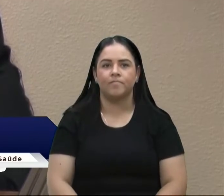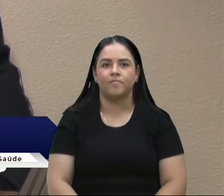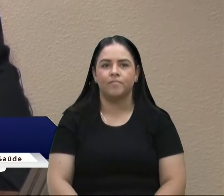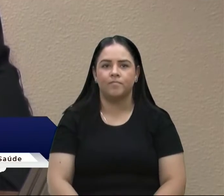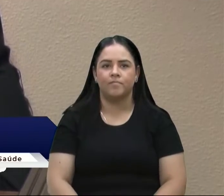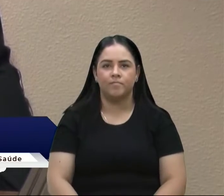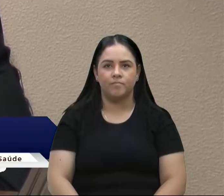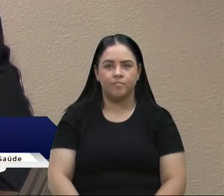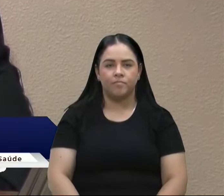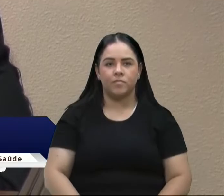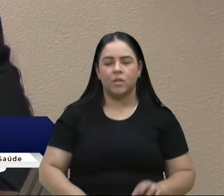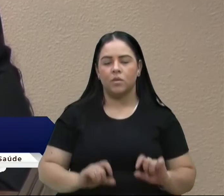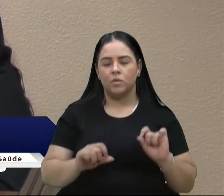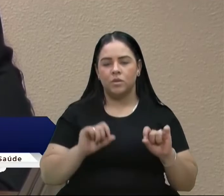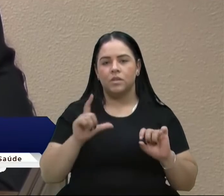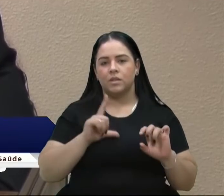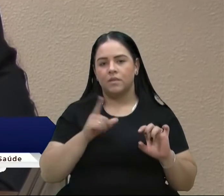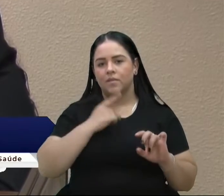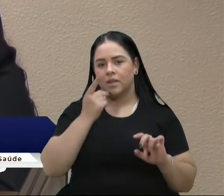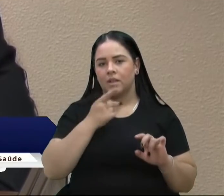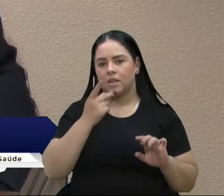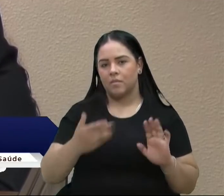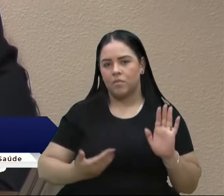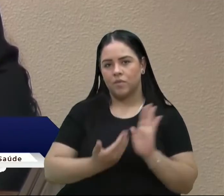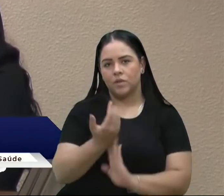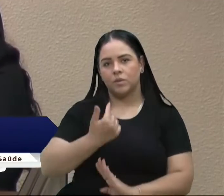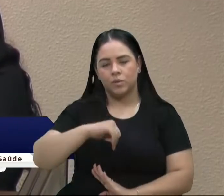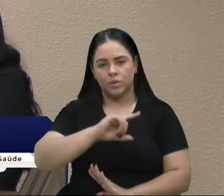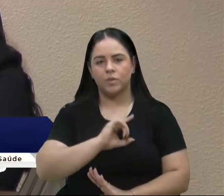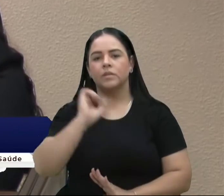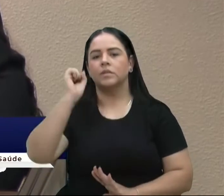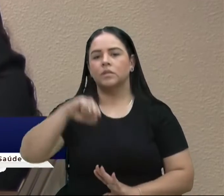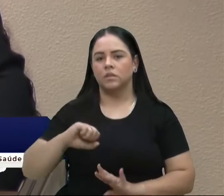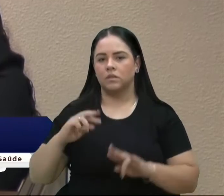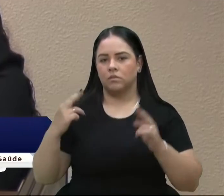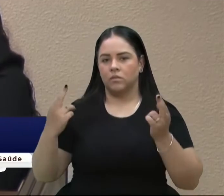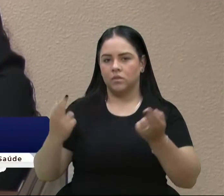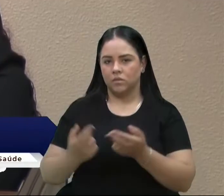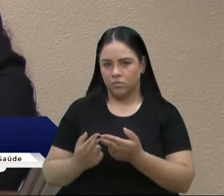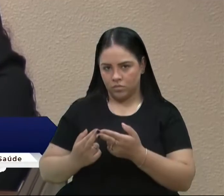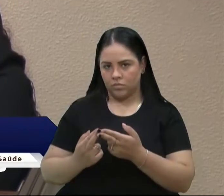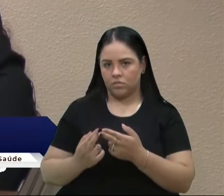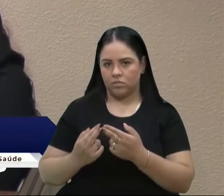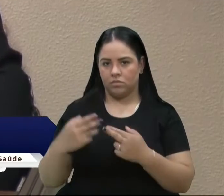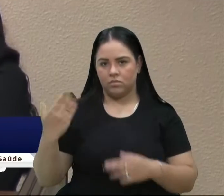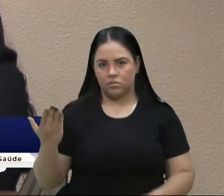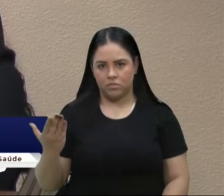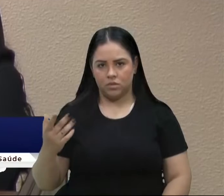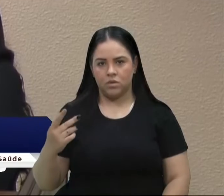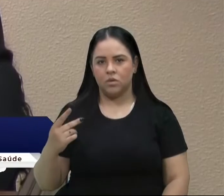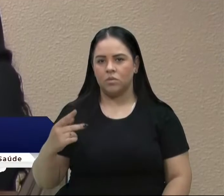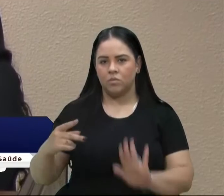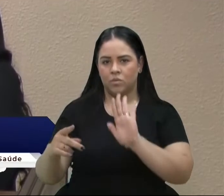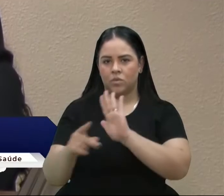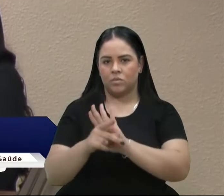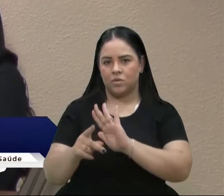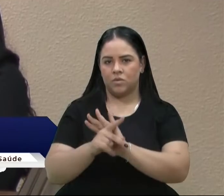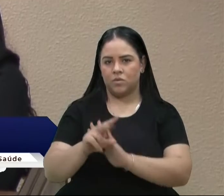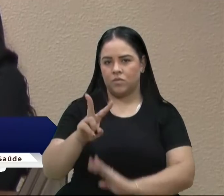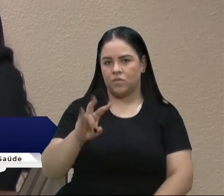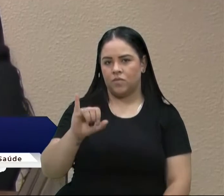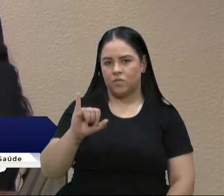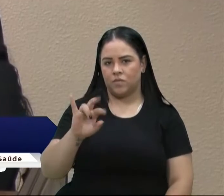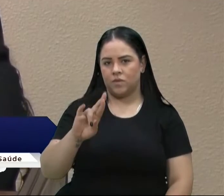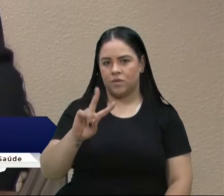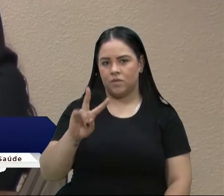questão das habilitações, né, a gente passou, sim, em reunião, a habilitação do Virvi, né, na questão